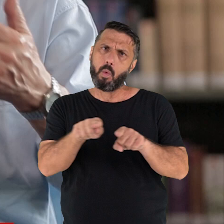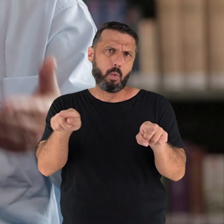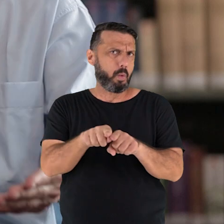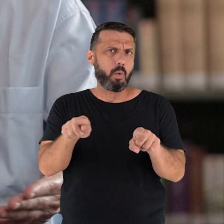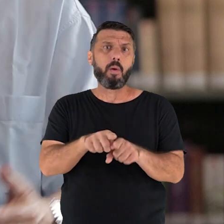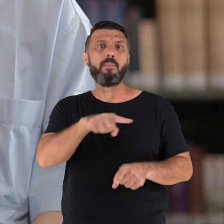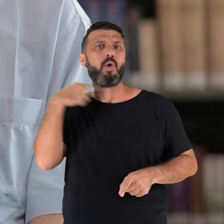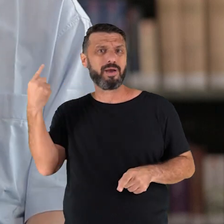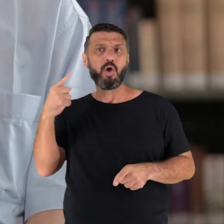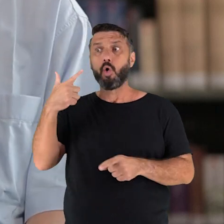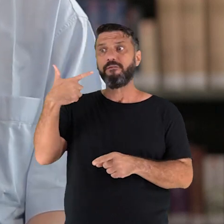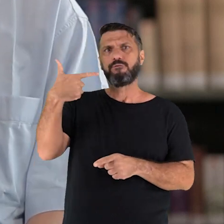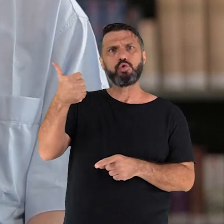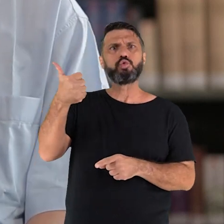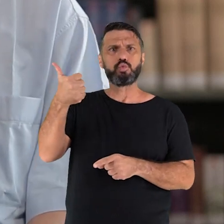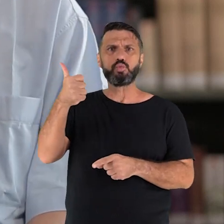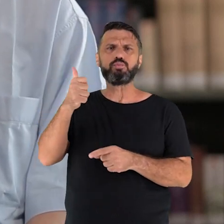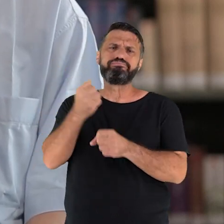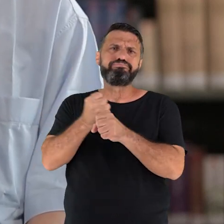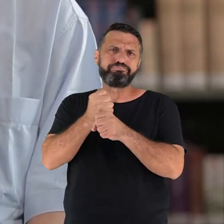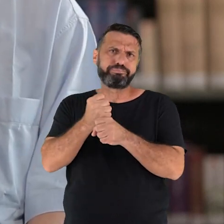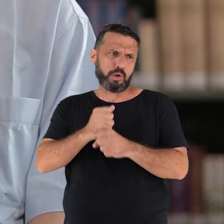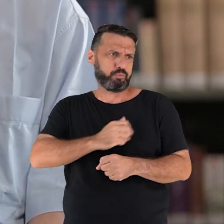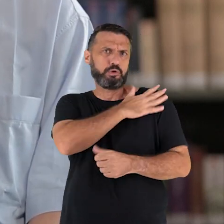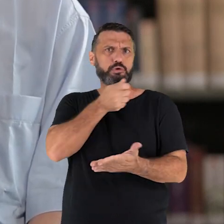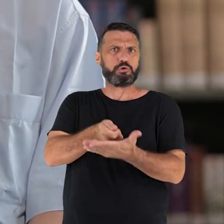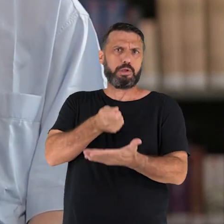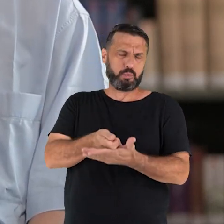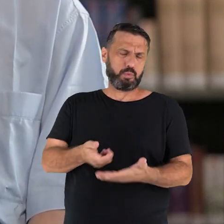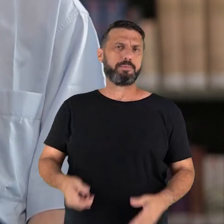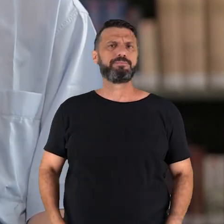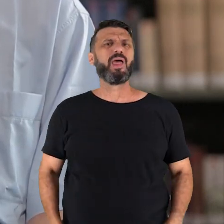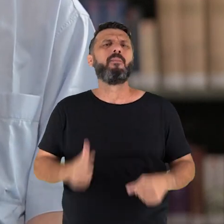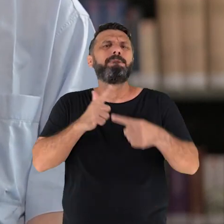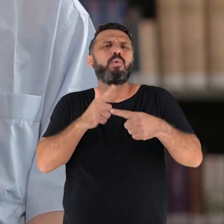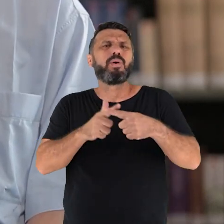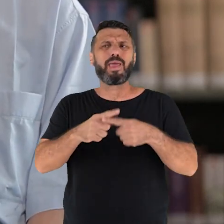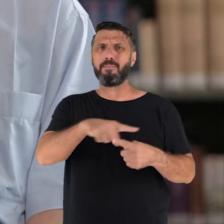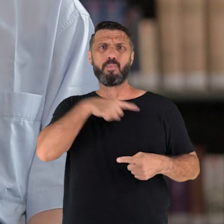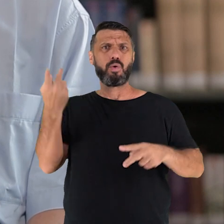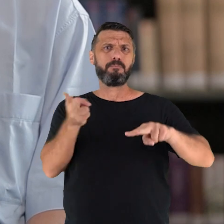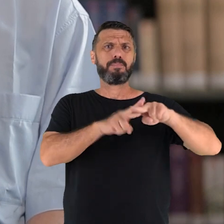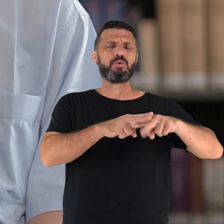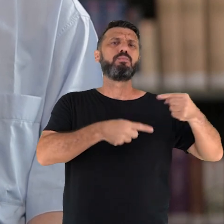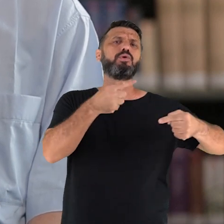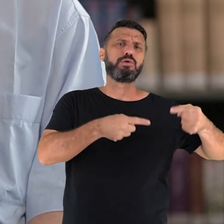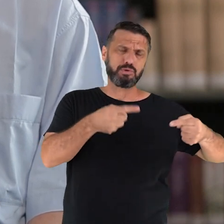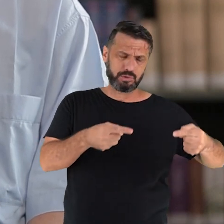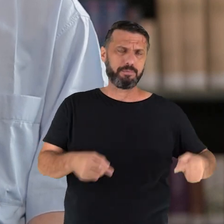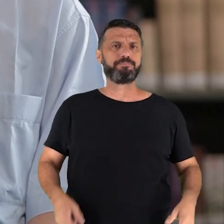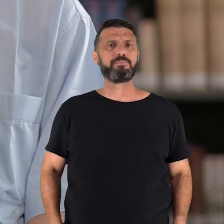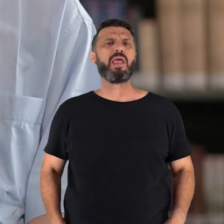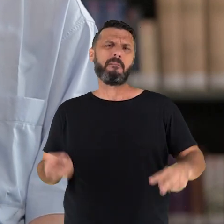meus morreram durante os 21 anos de ditadura. E por que ele morreu como um prisioneiro